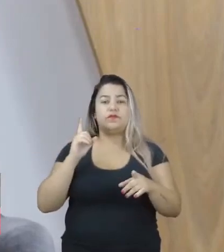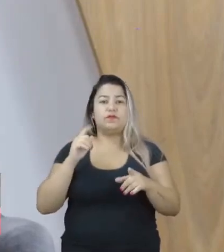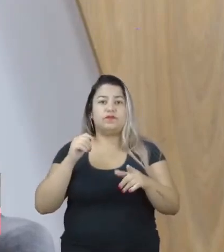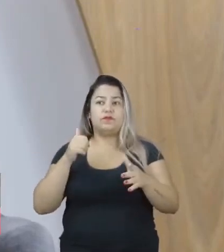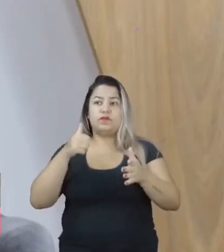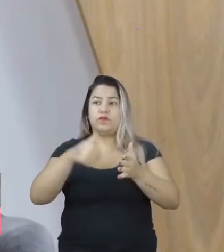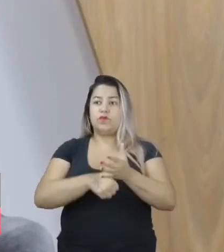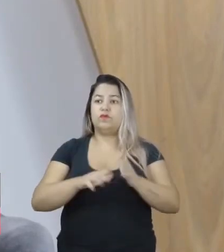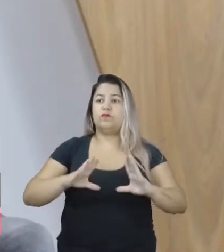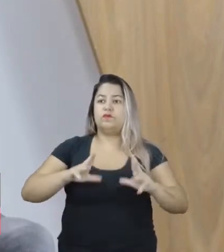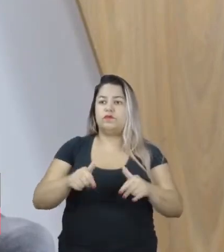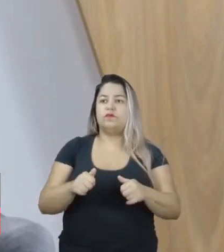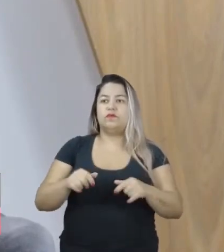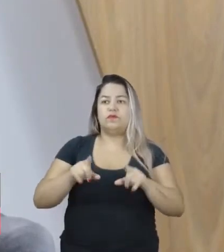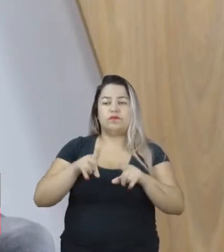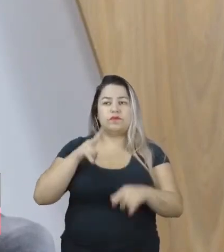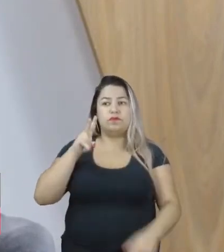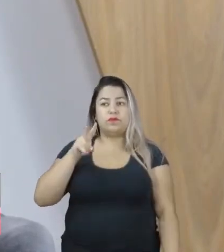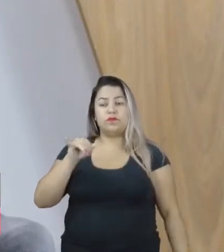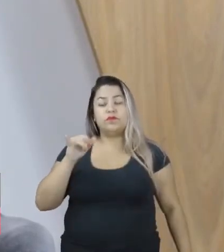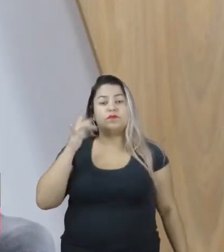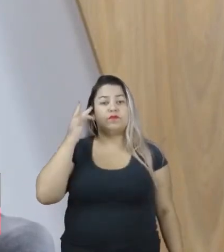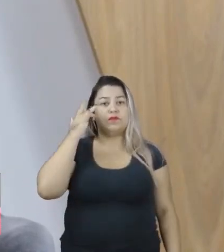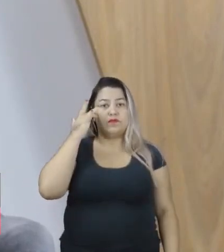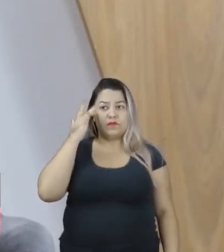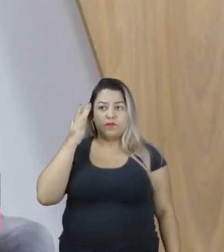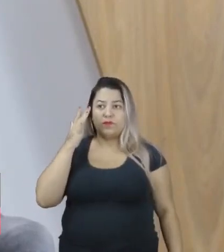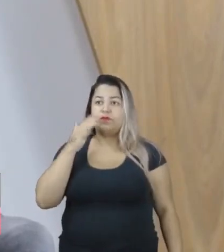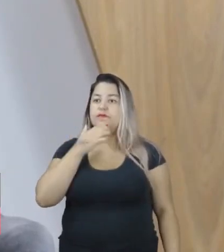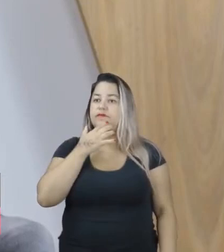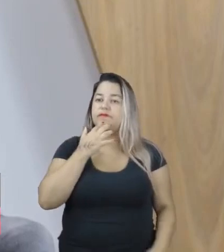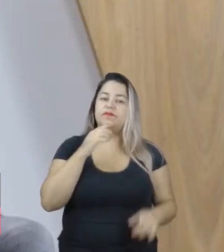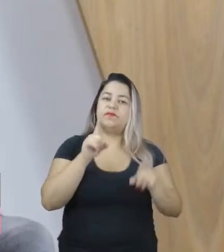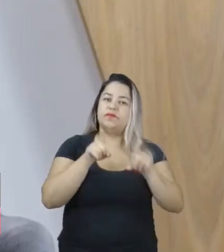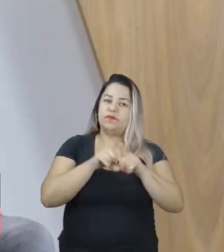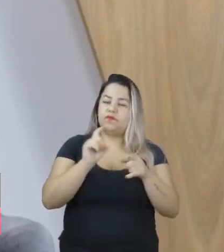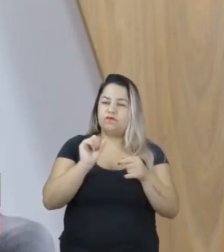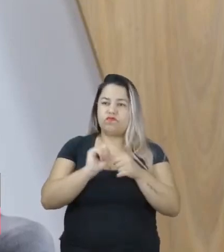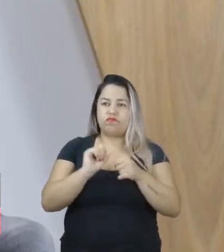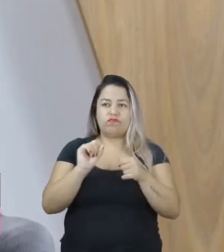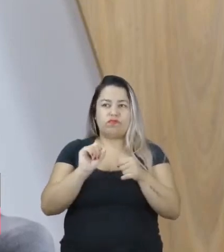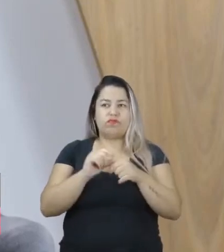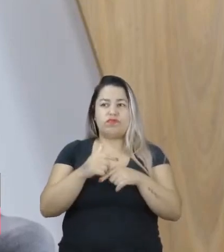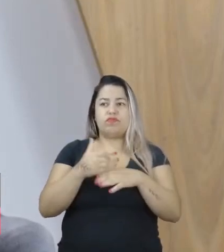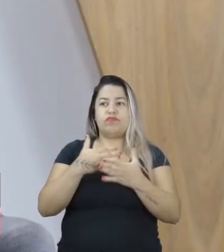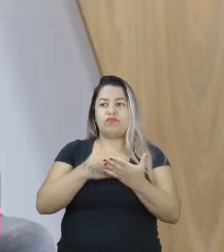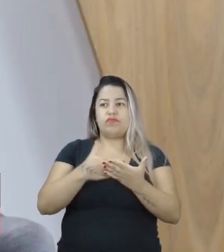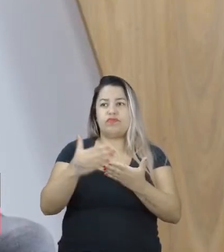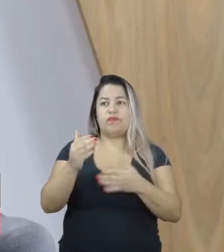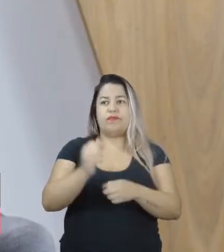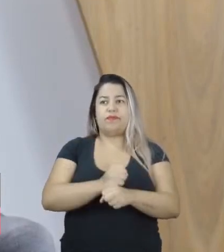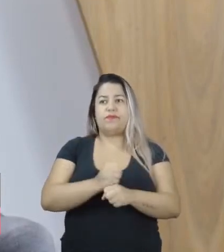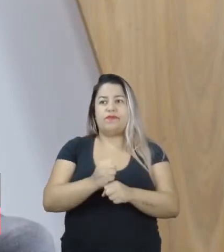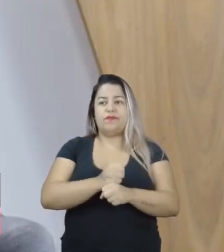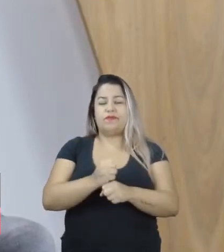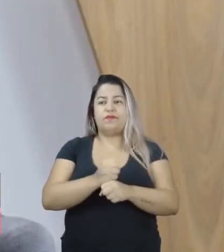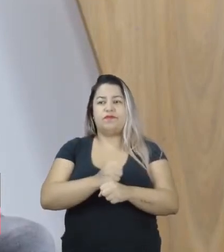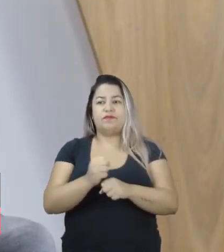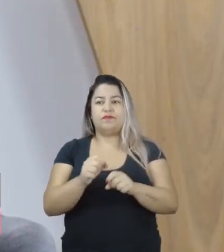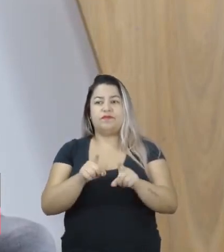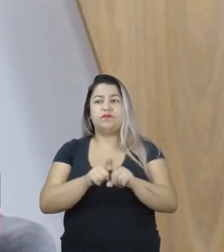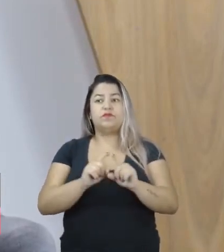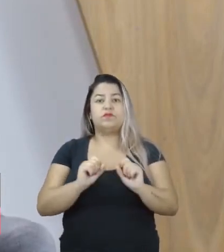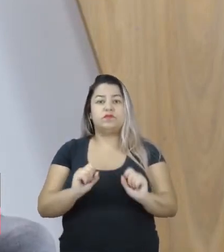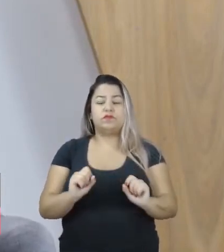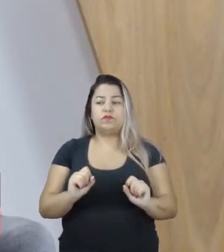ter a sua carteira, vai facilitar muito. E ela está sendo emitida, né, dela desde o início do ano, desde o finalzinho do ano passado, mas desde o início